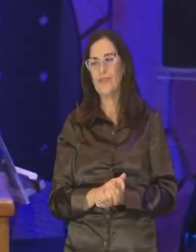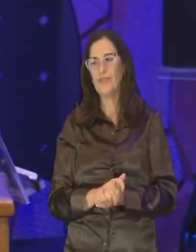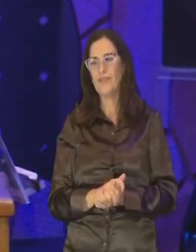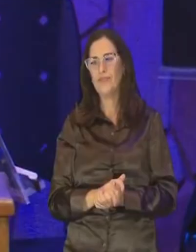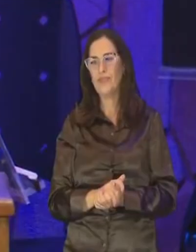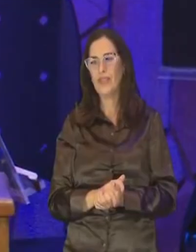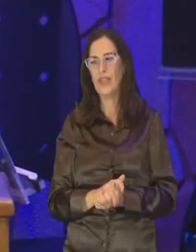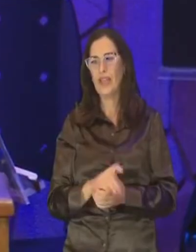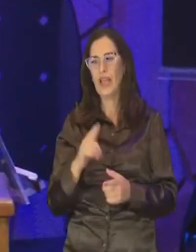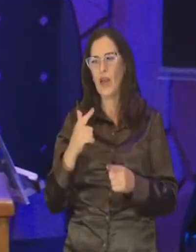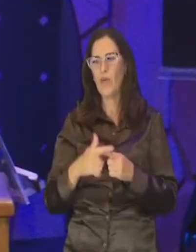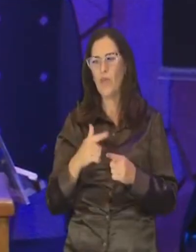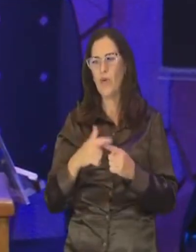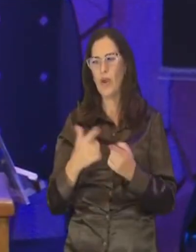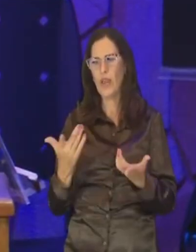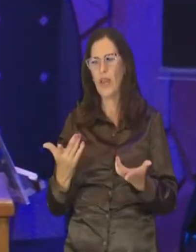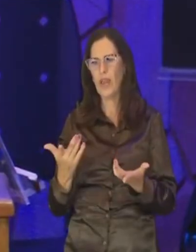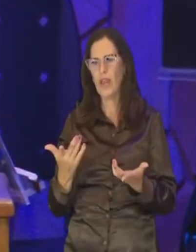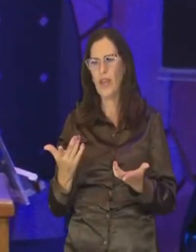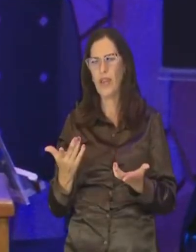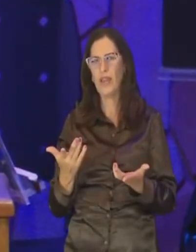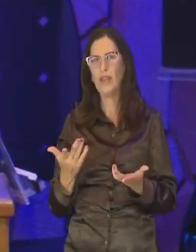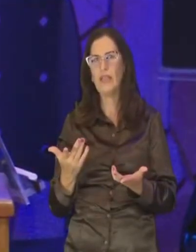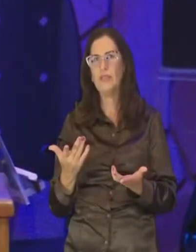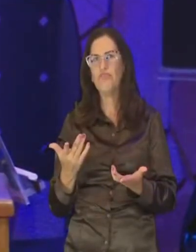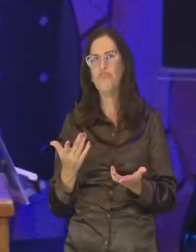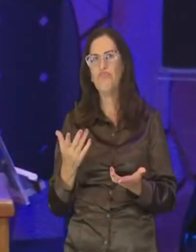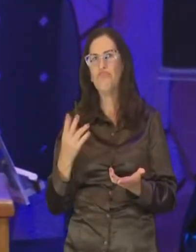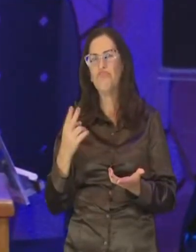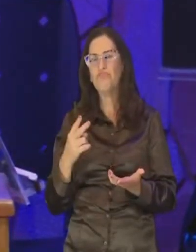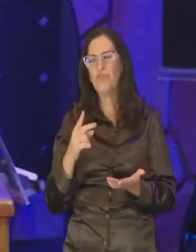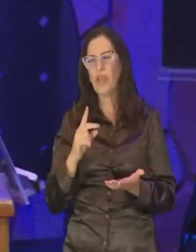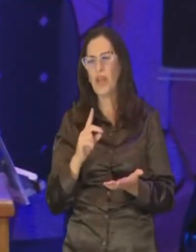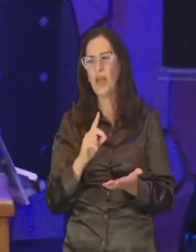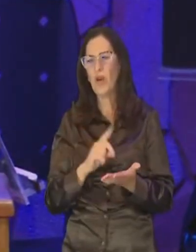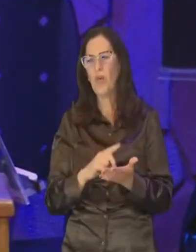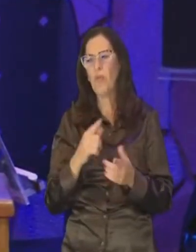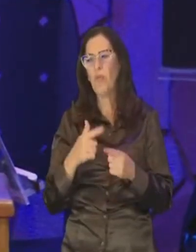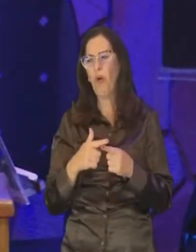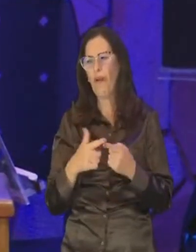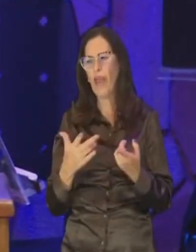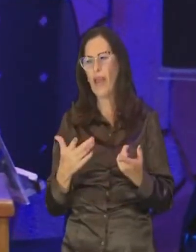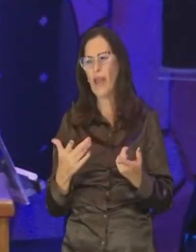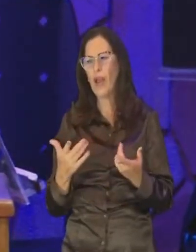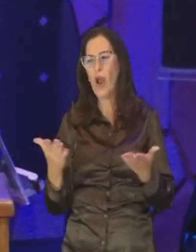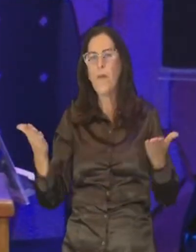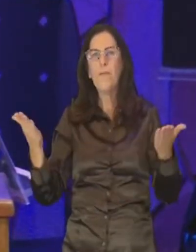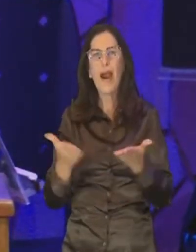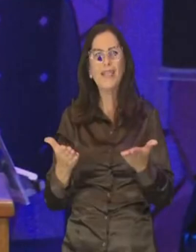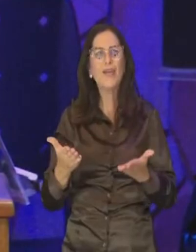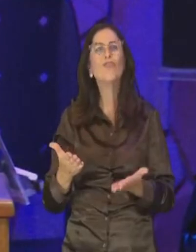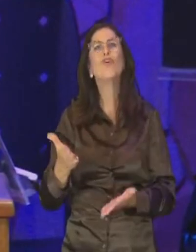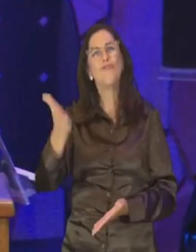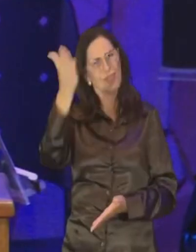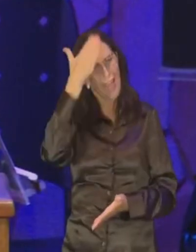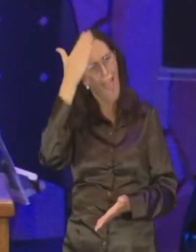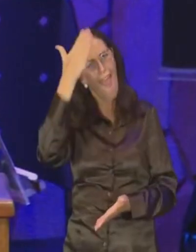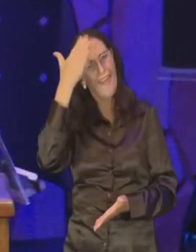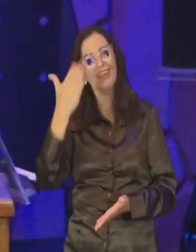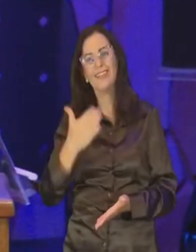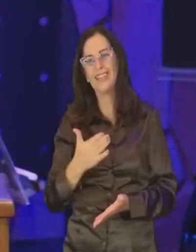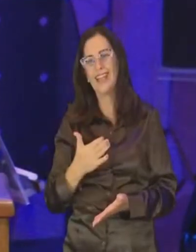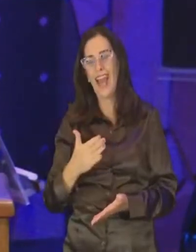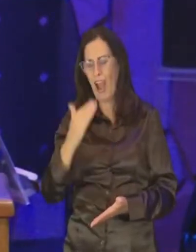Porque nunca tive a verdadeira certeza do porquê. Mas hoje eu tenho.